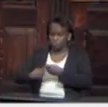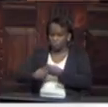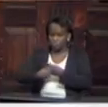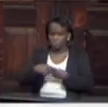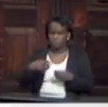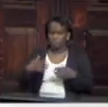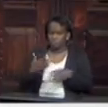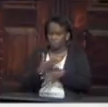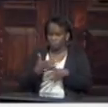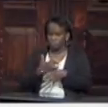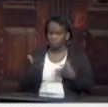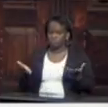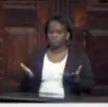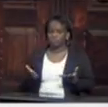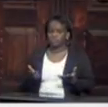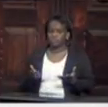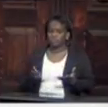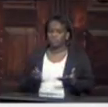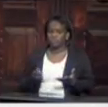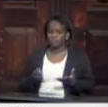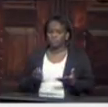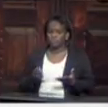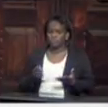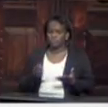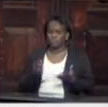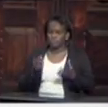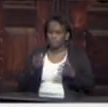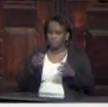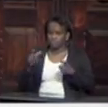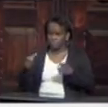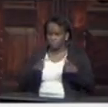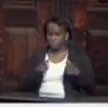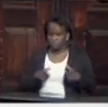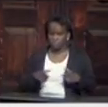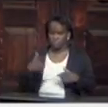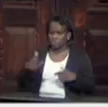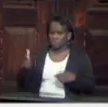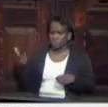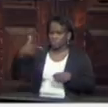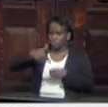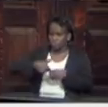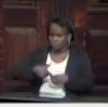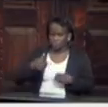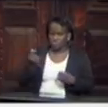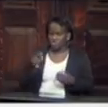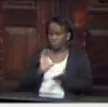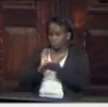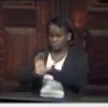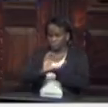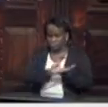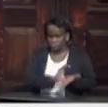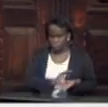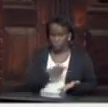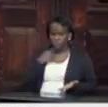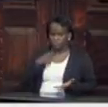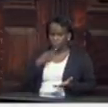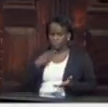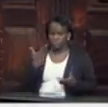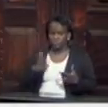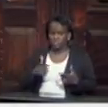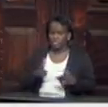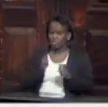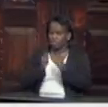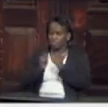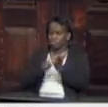a grande maioria deles, principalmente aqueles que não recebem tantos royalties de petróleo, você não consegue que um meio de comunicação,